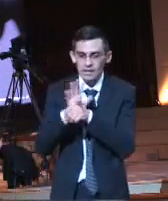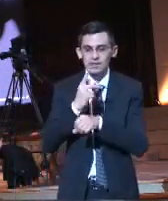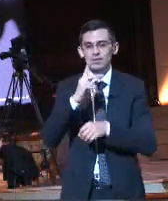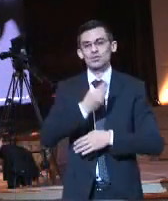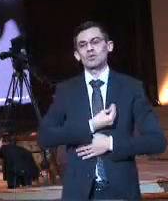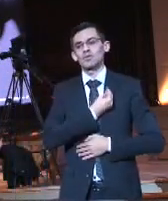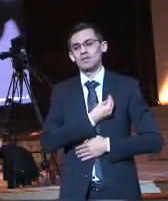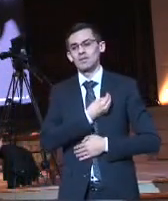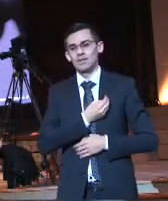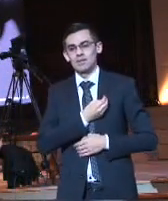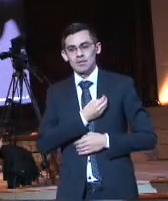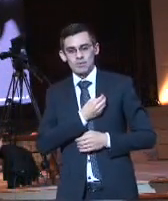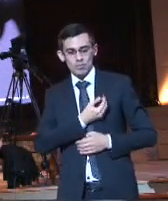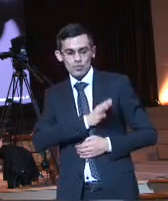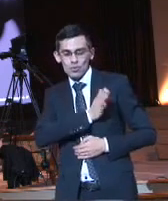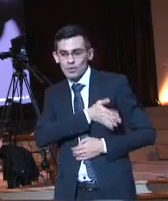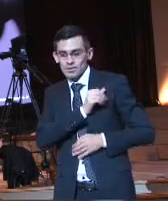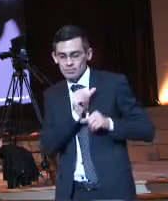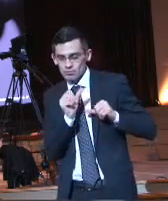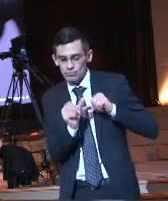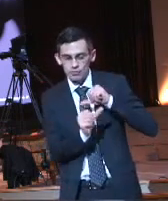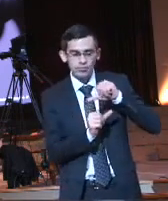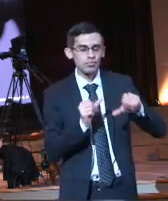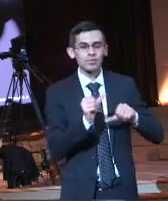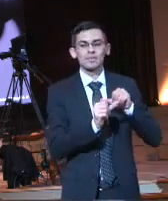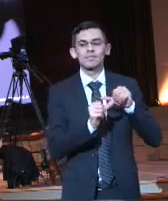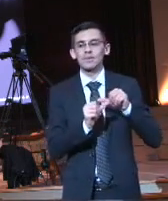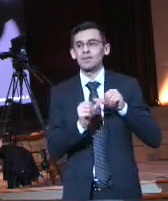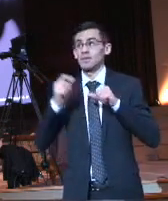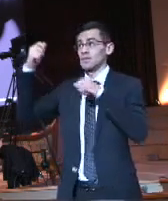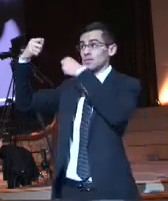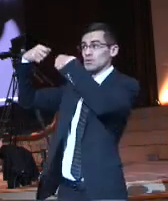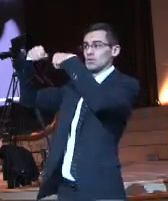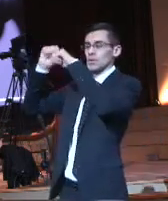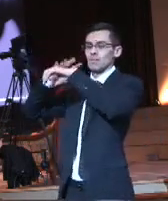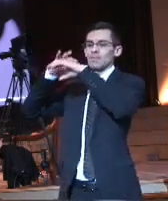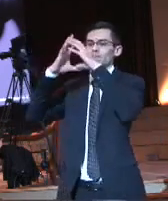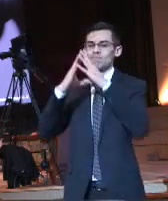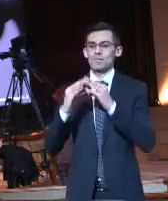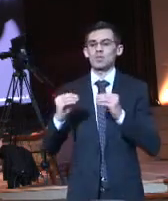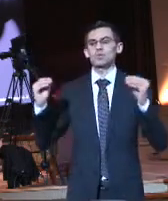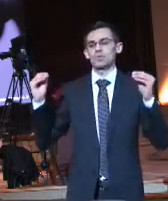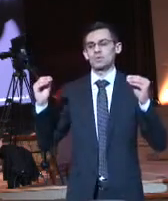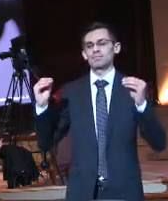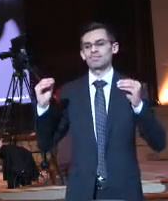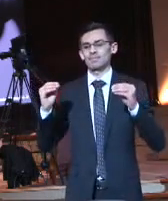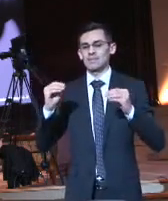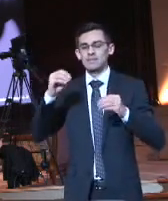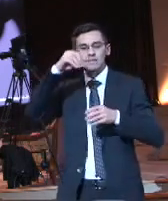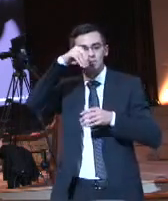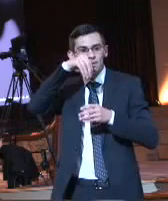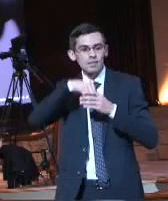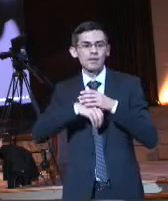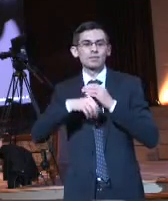nosso coração. E nós somos curados aqui dentro da nossa alma.